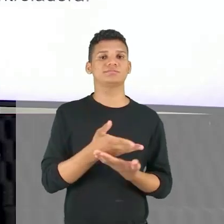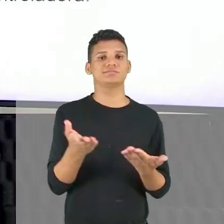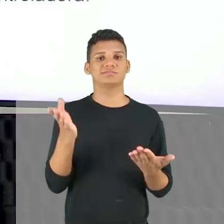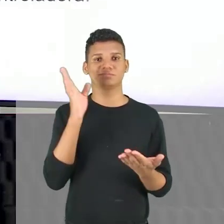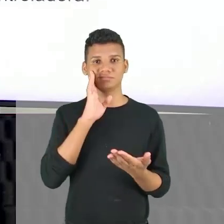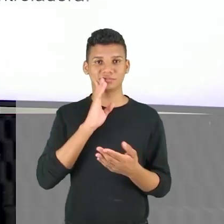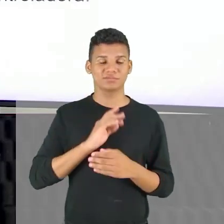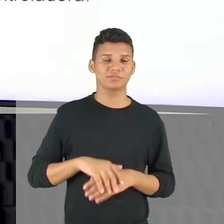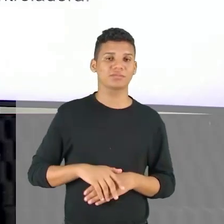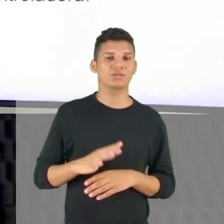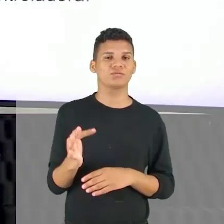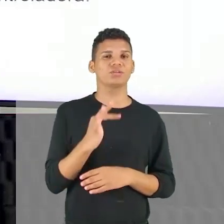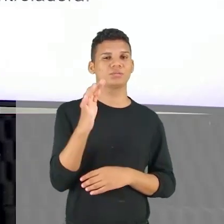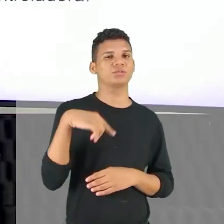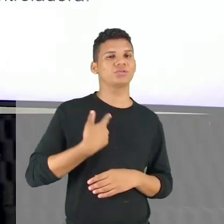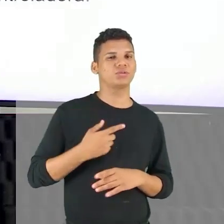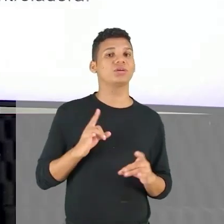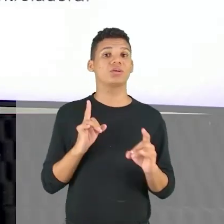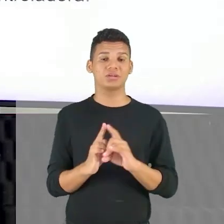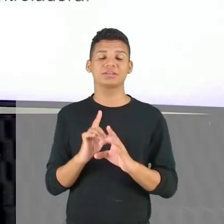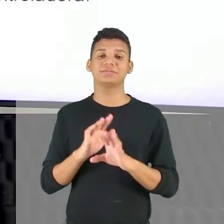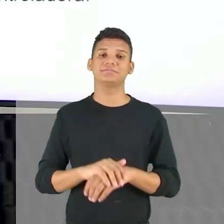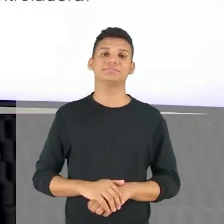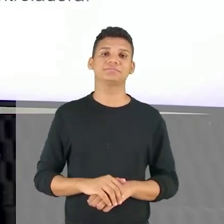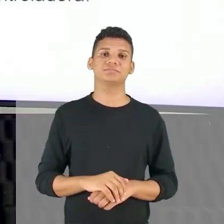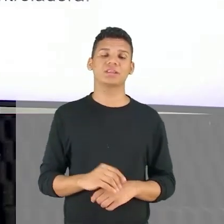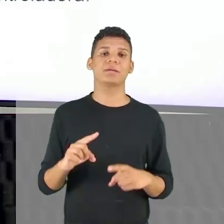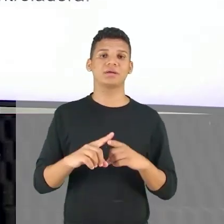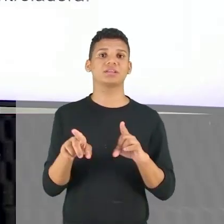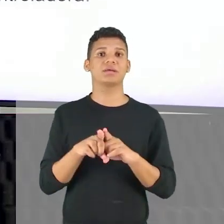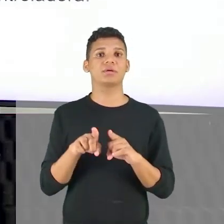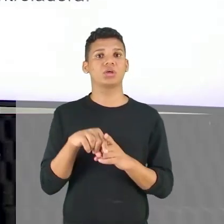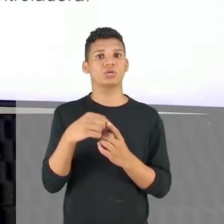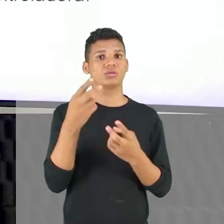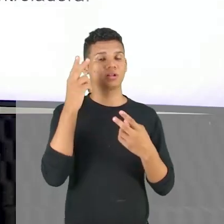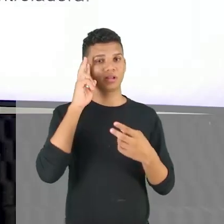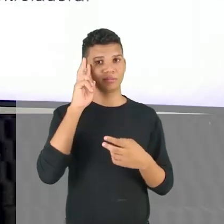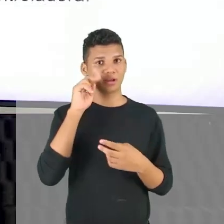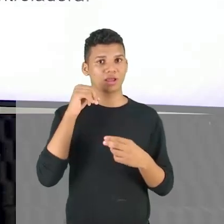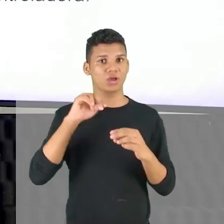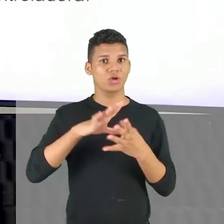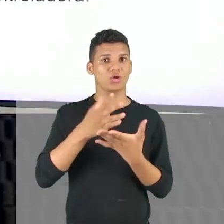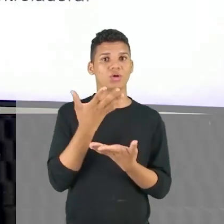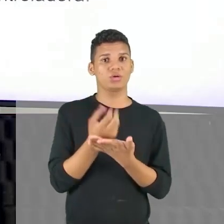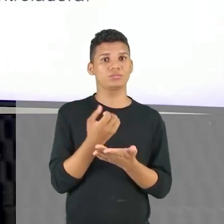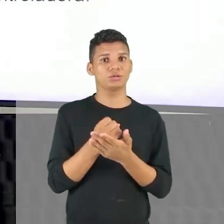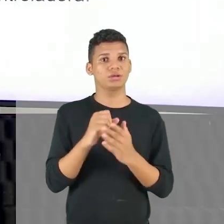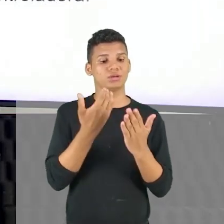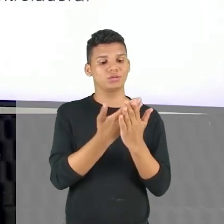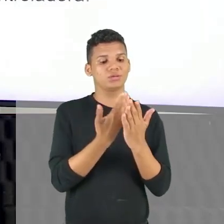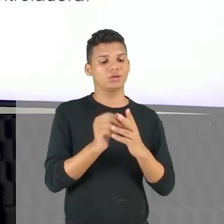Hasta luego, nos vemos. E aí, não esqueça, tá? O material está no link abaixo aí para você acompanhar